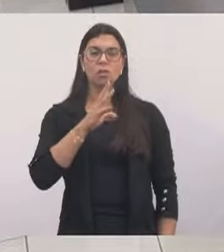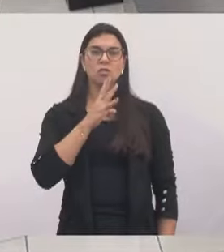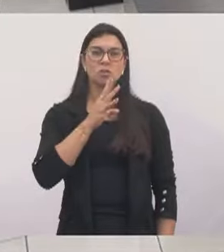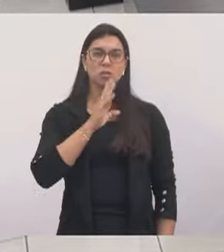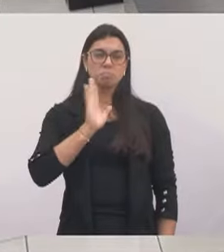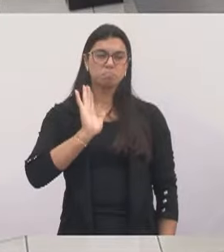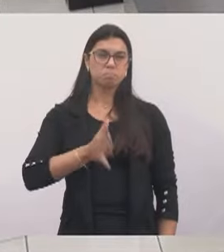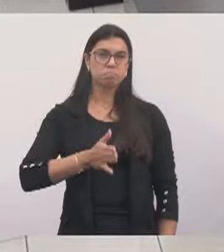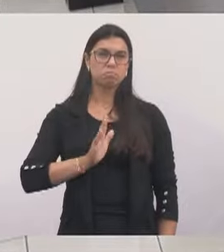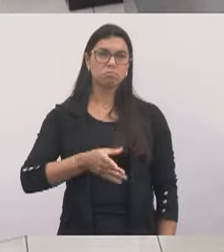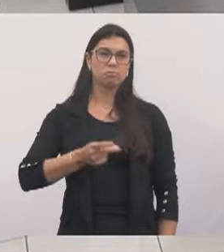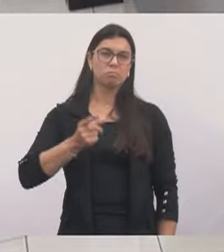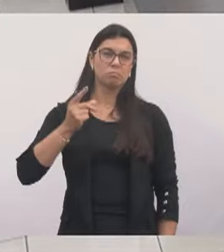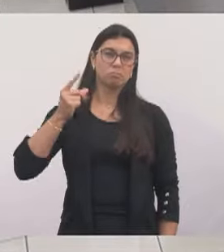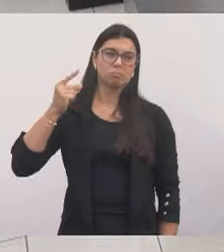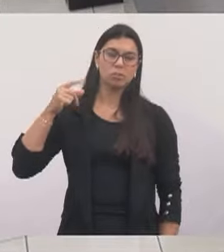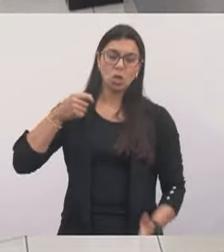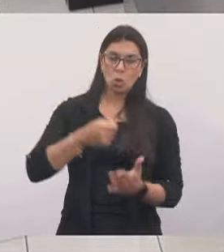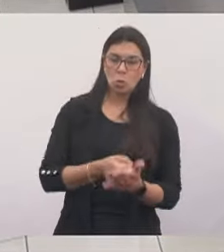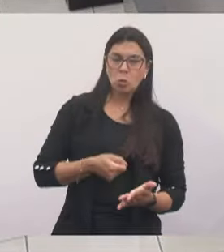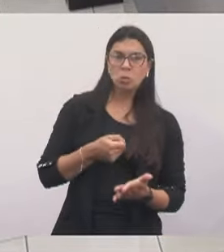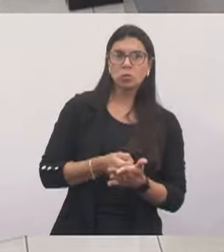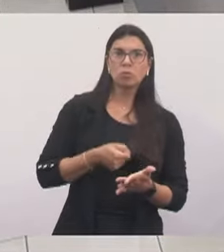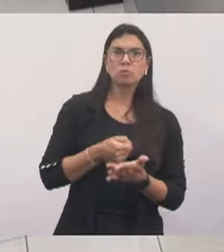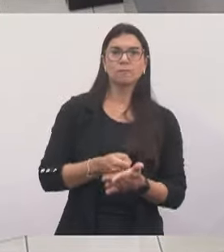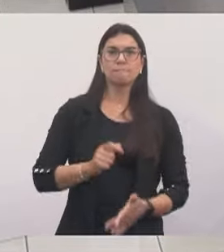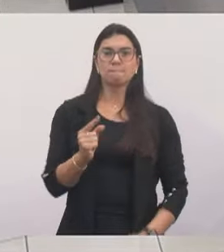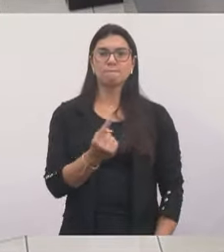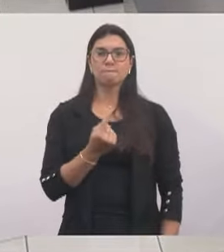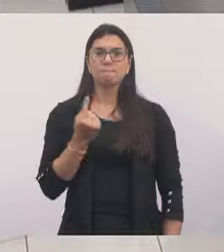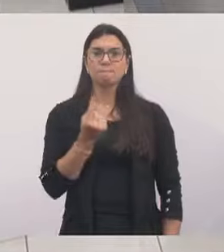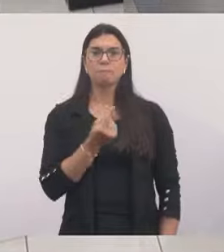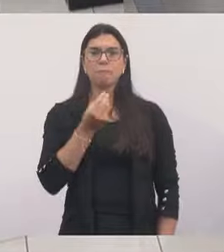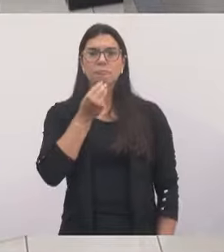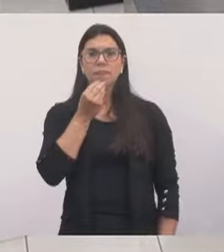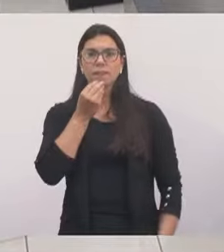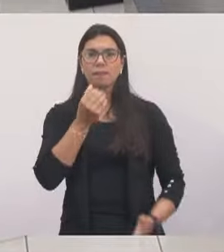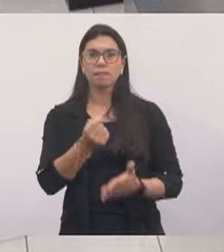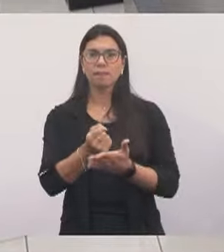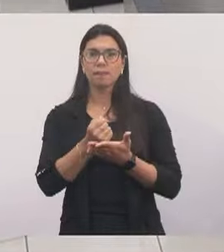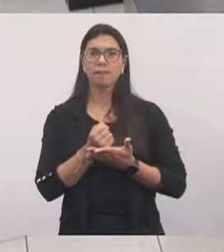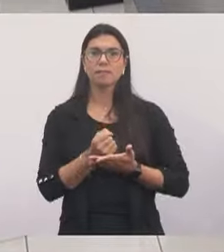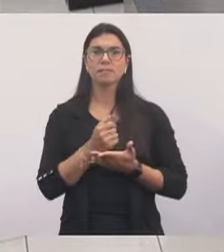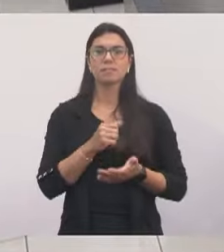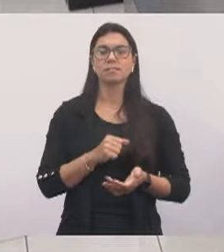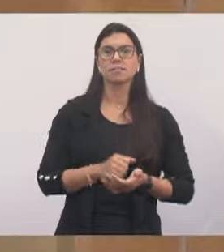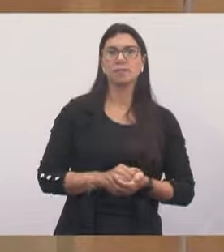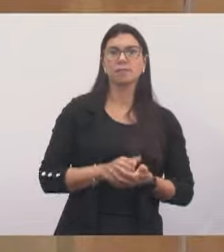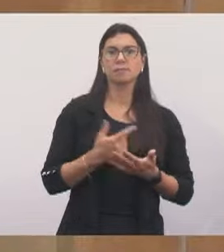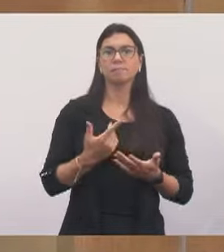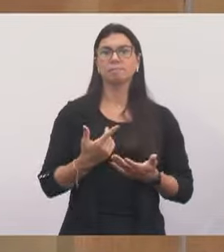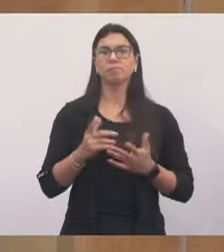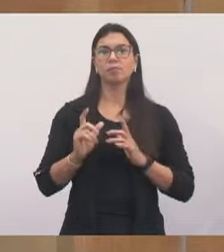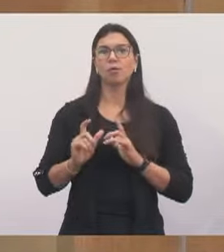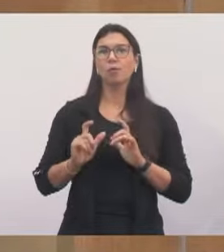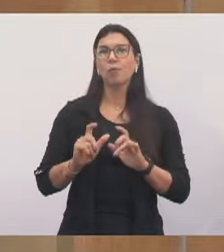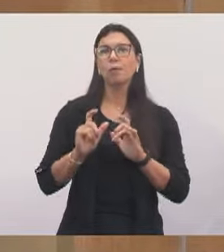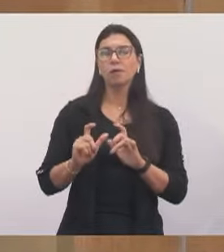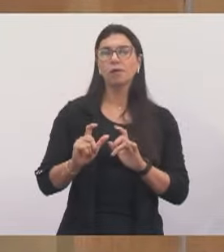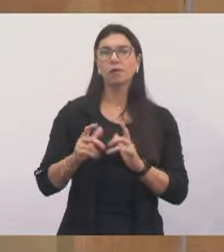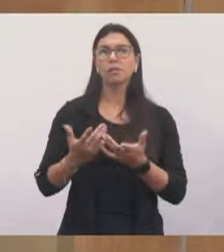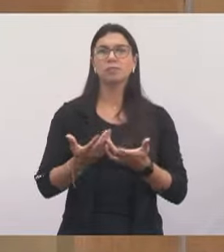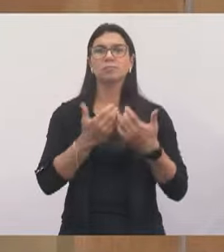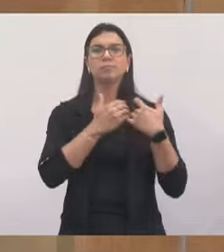tempo, que vem lutando muito tempo sozinho, né, para tentar trazer a essa entidade, né, a credibilidade que ela